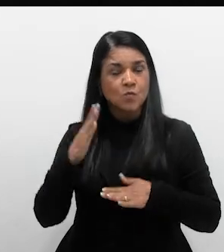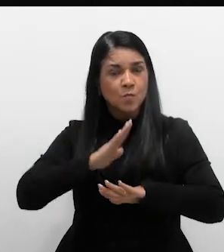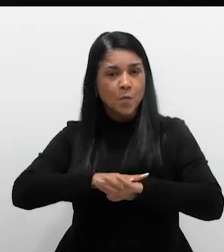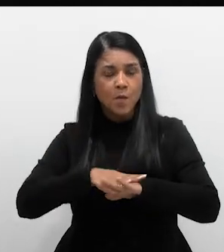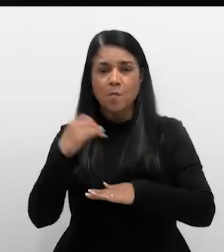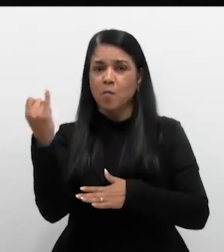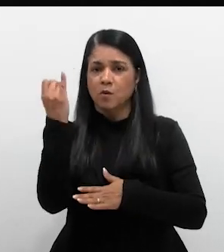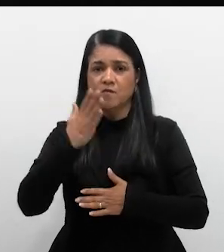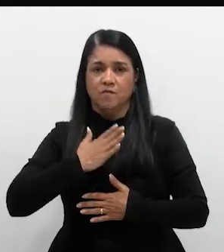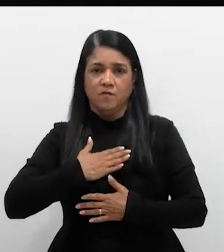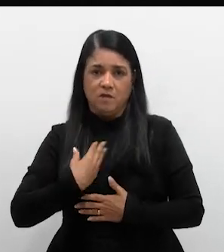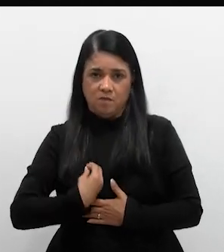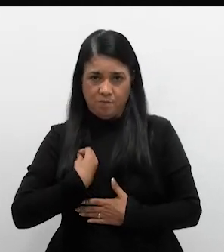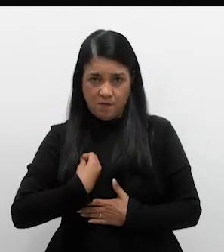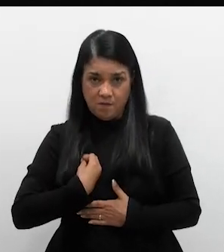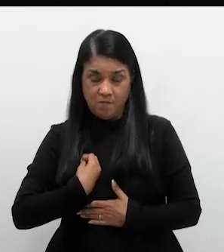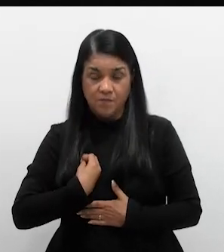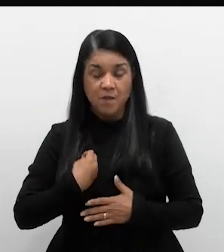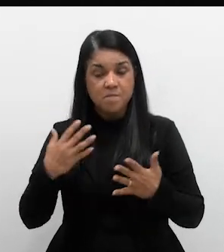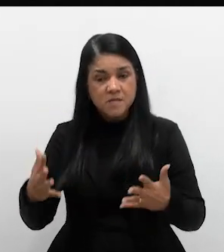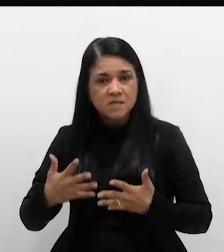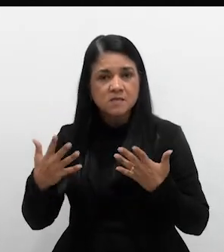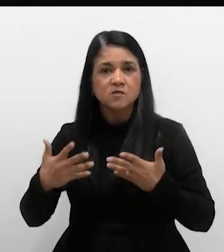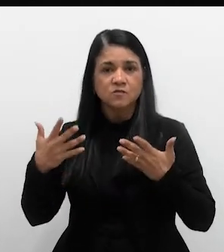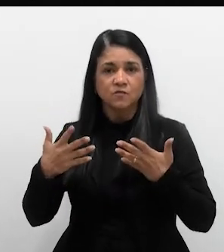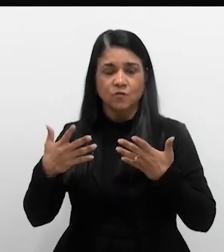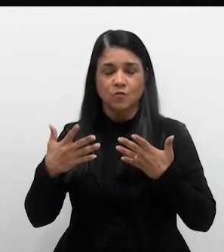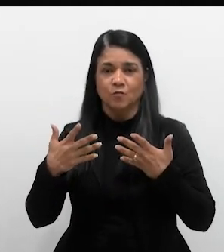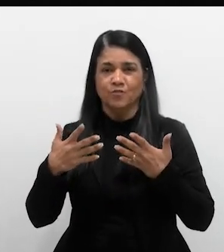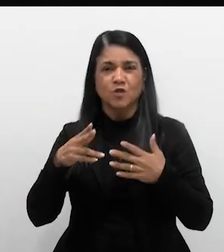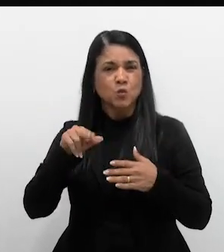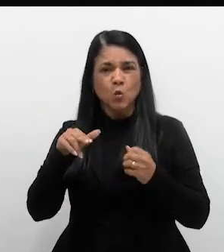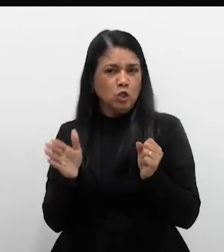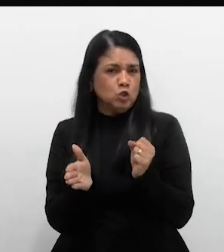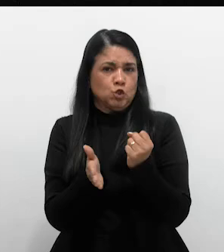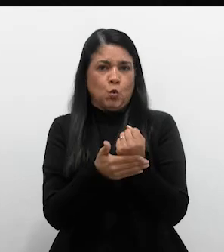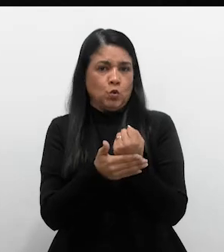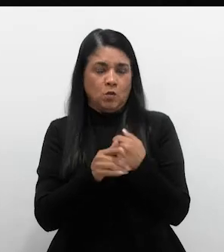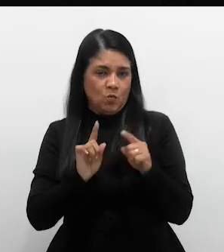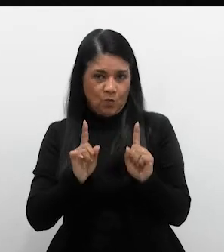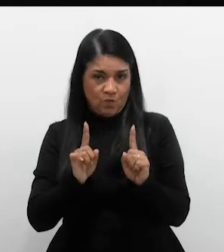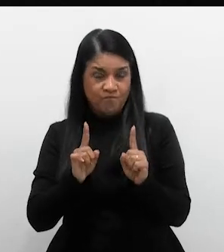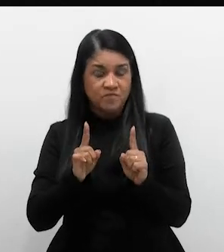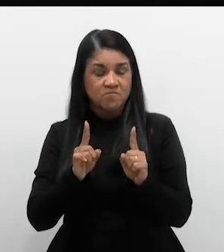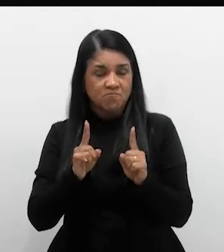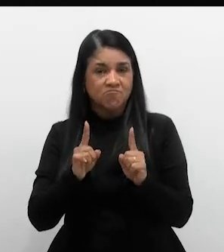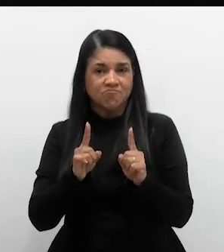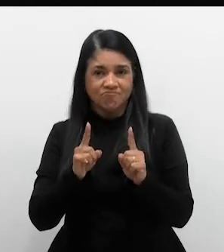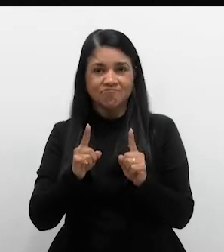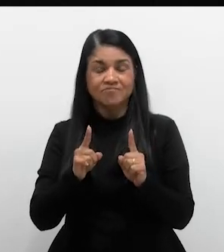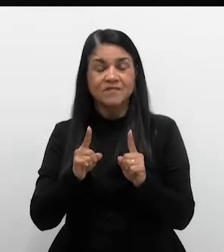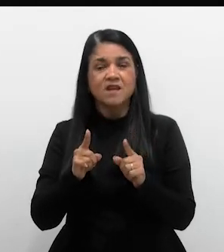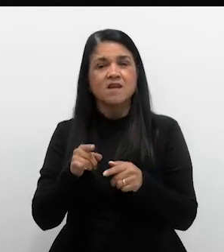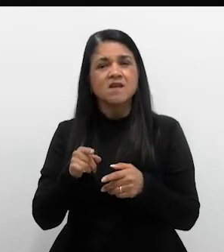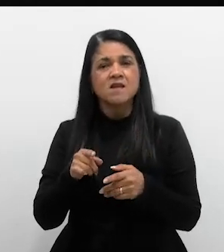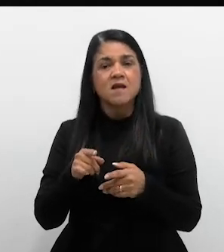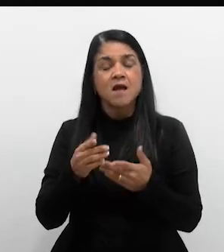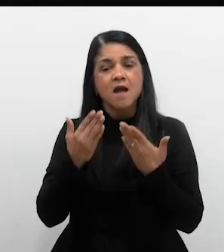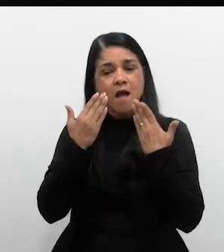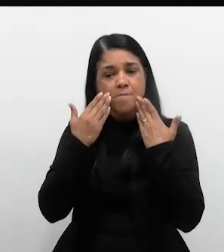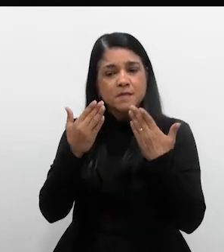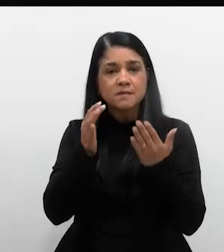muito importantes da minha vida e sempre incentivaram e nunca esconderam. Isso é muito nobre, né?